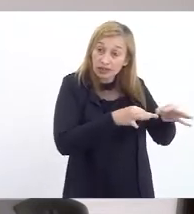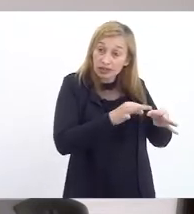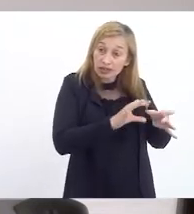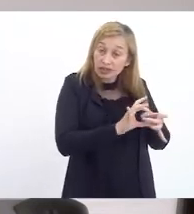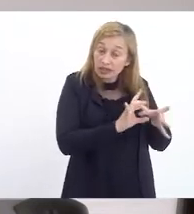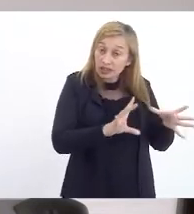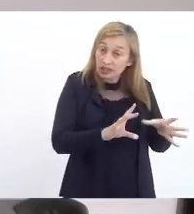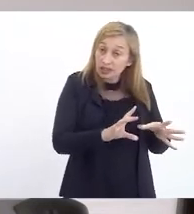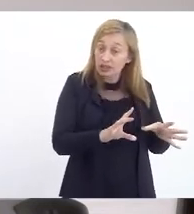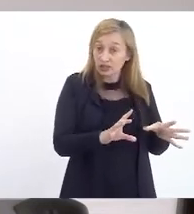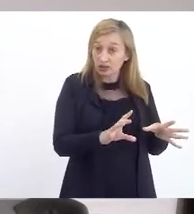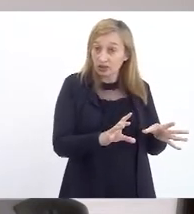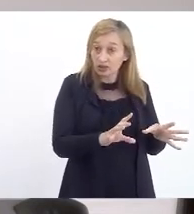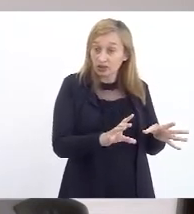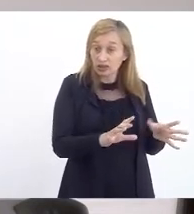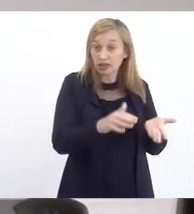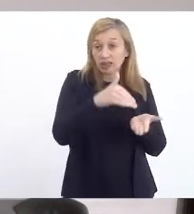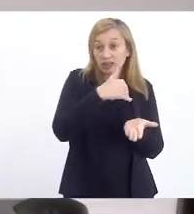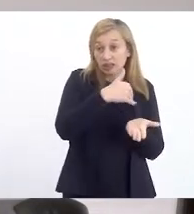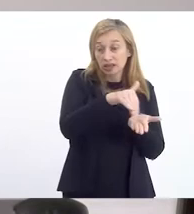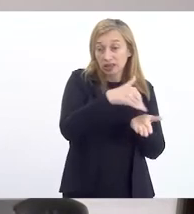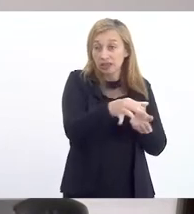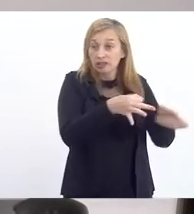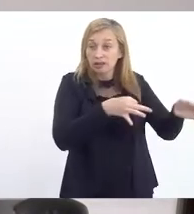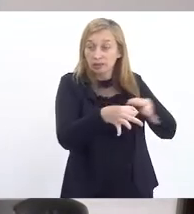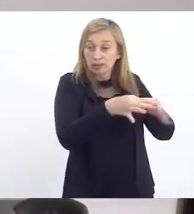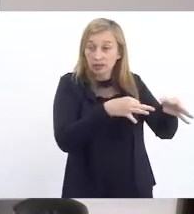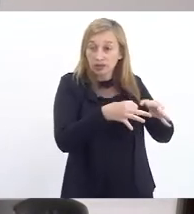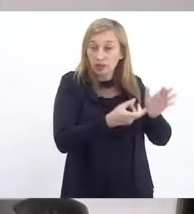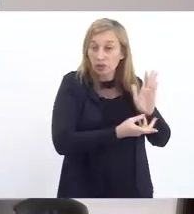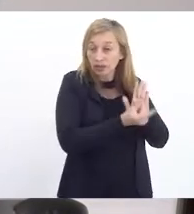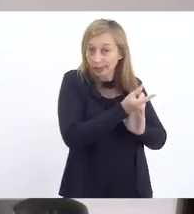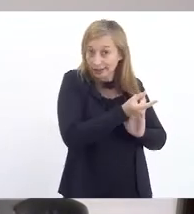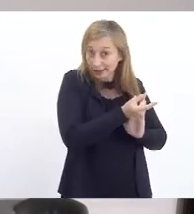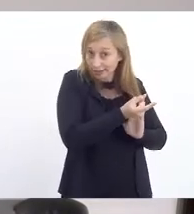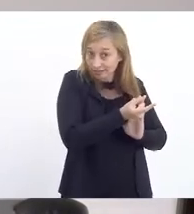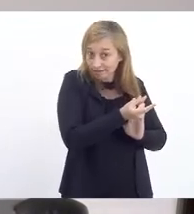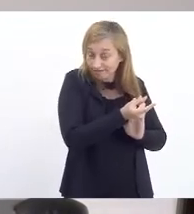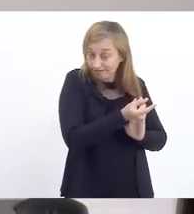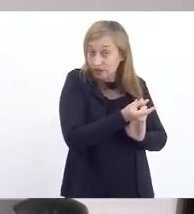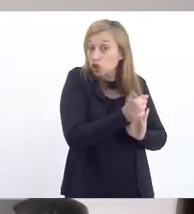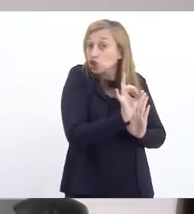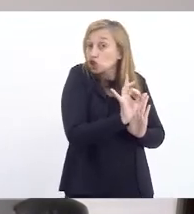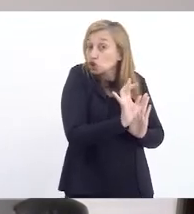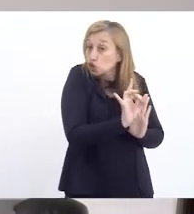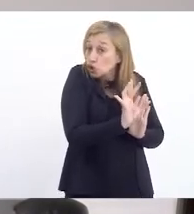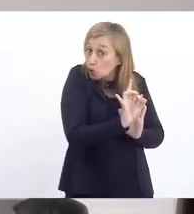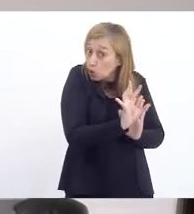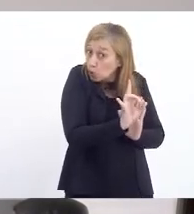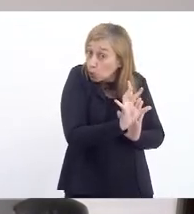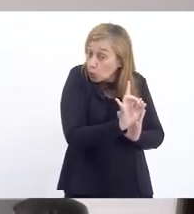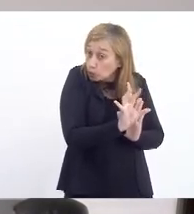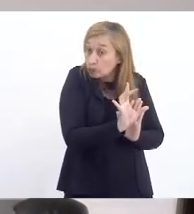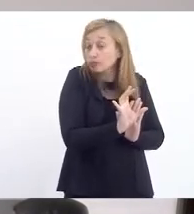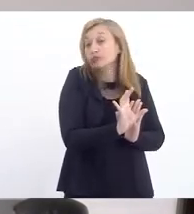dia, Secretaria de Planejamento Orçamentário, né? E seja